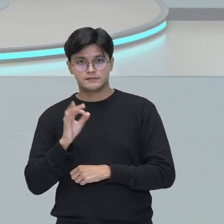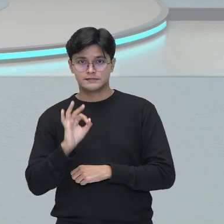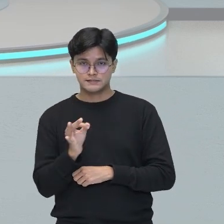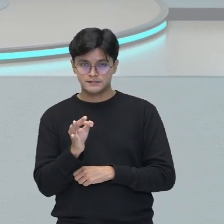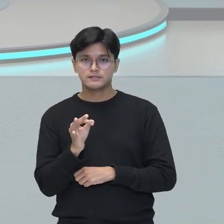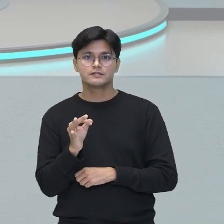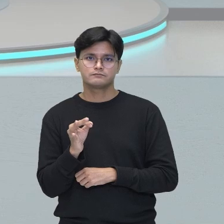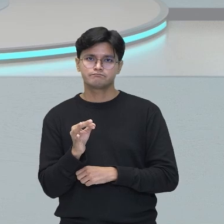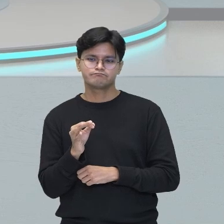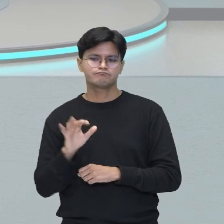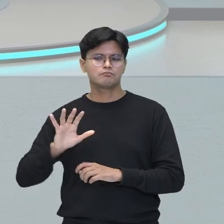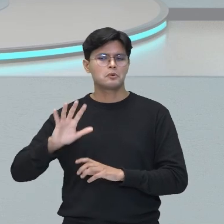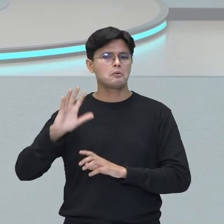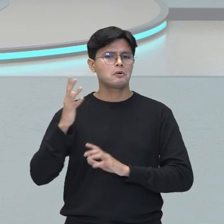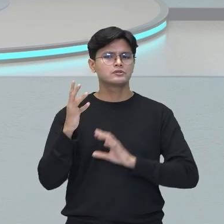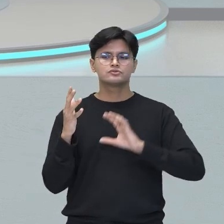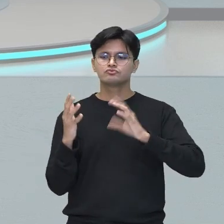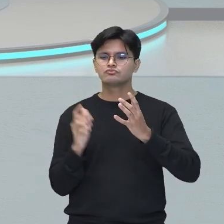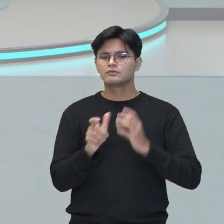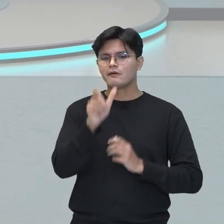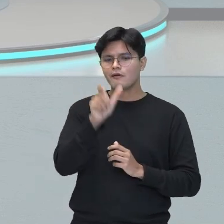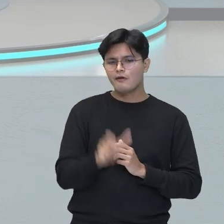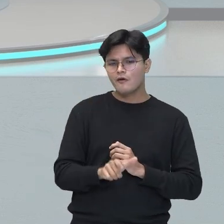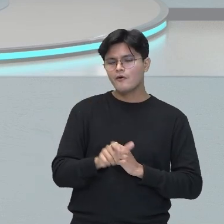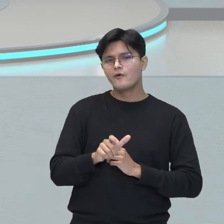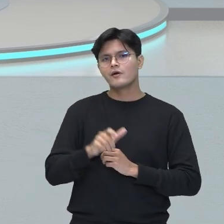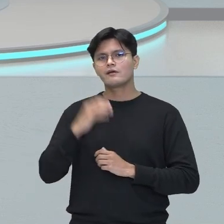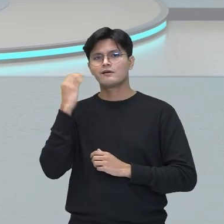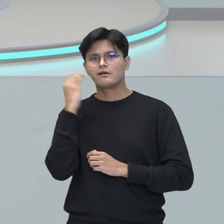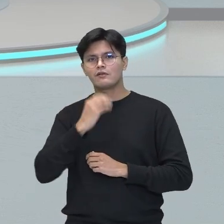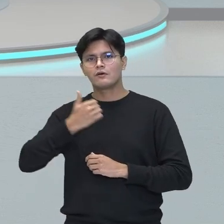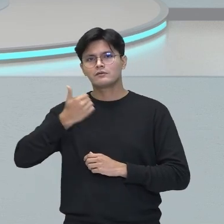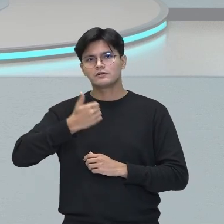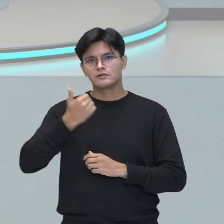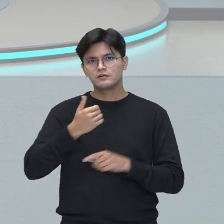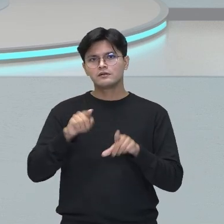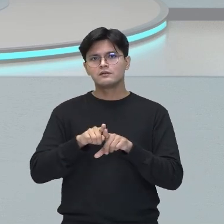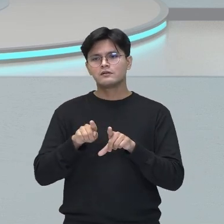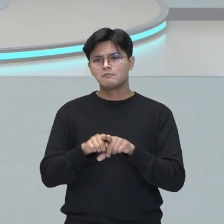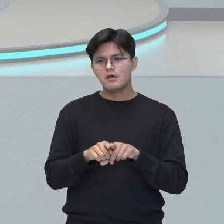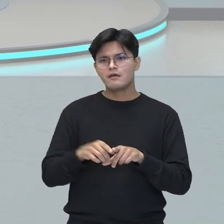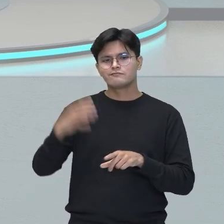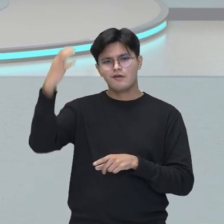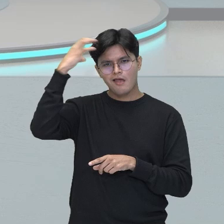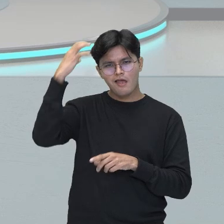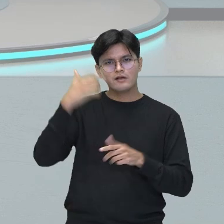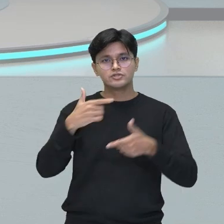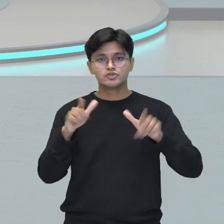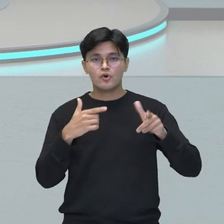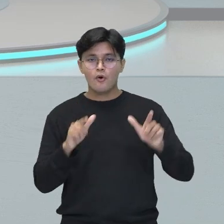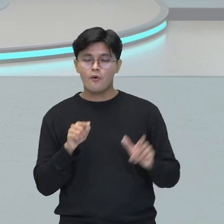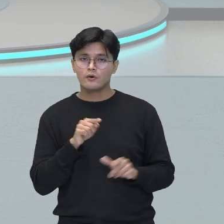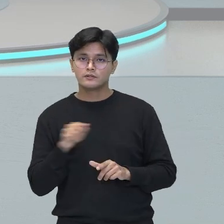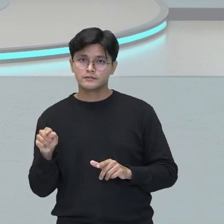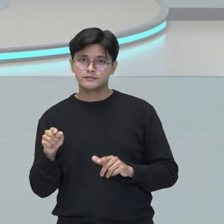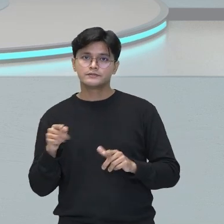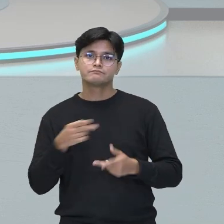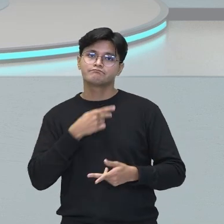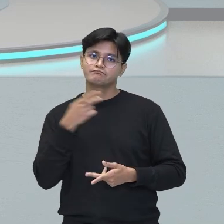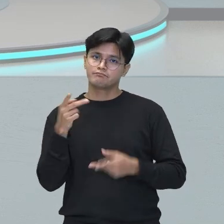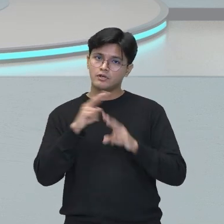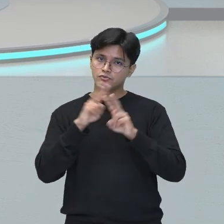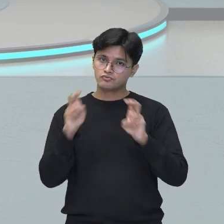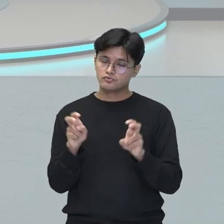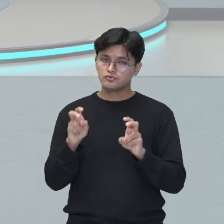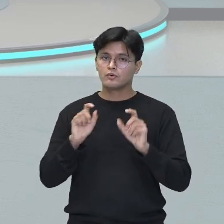com o Dom Pedro io com Dom Fernando Dom João eles vão falando sobre as questões